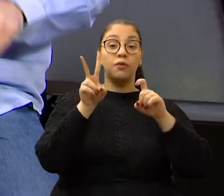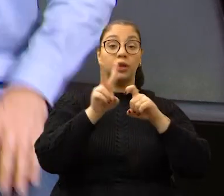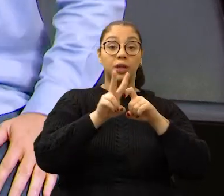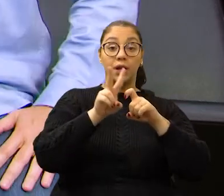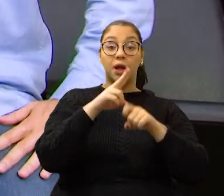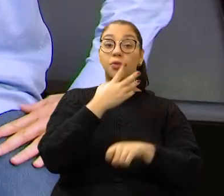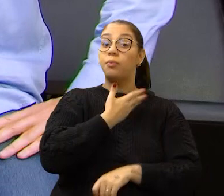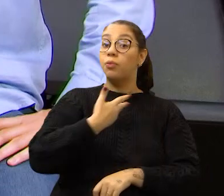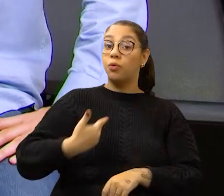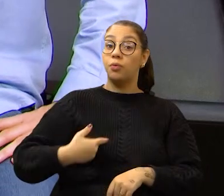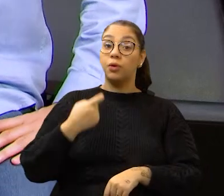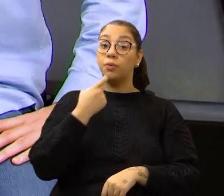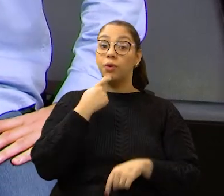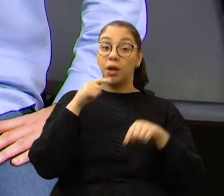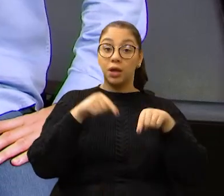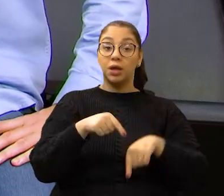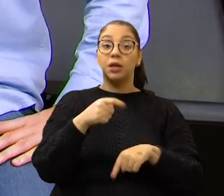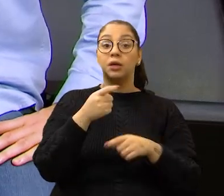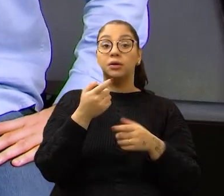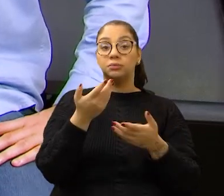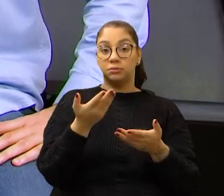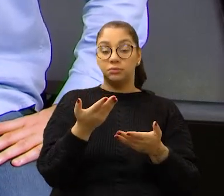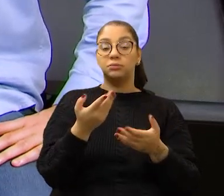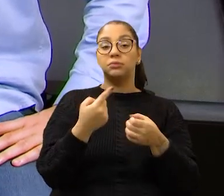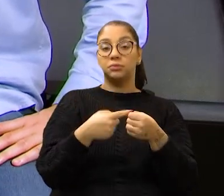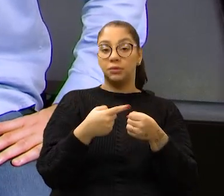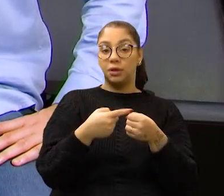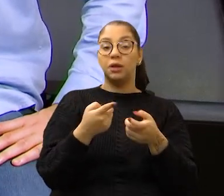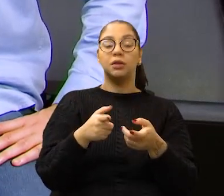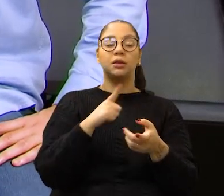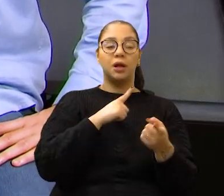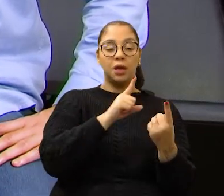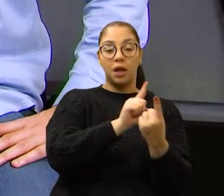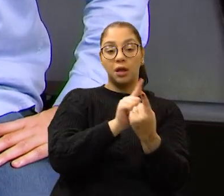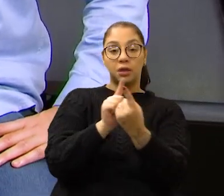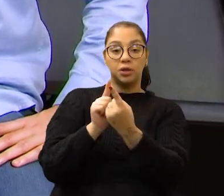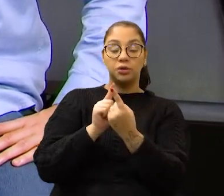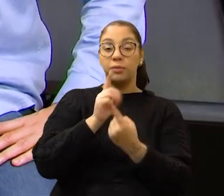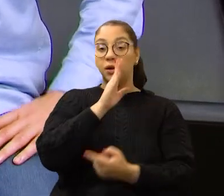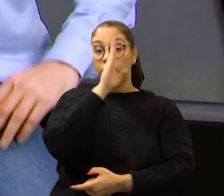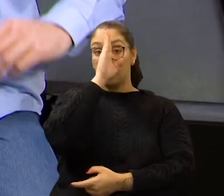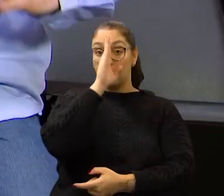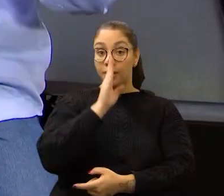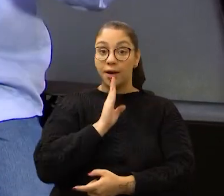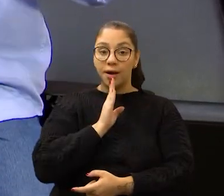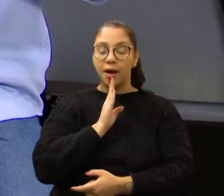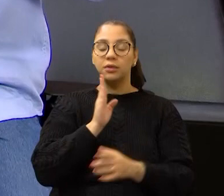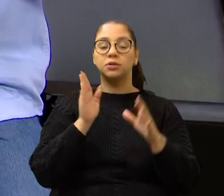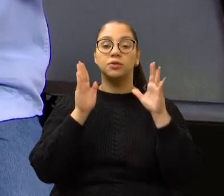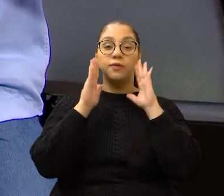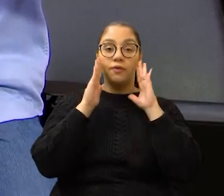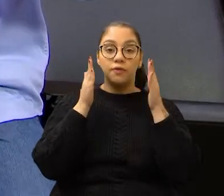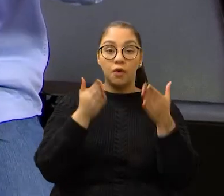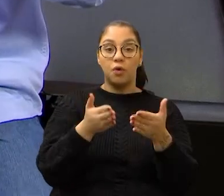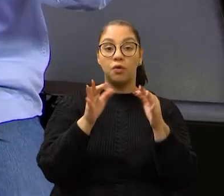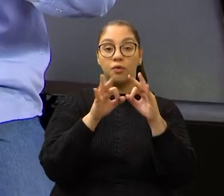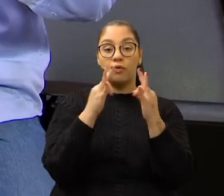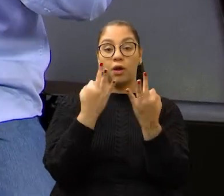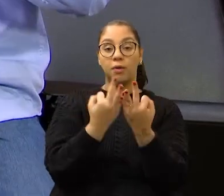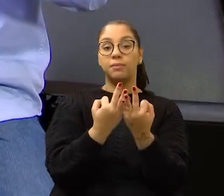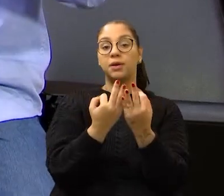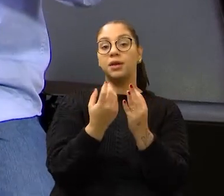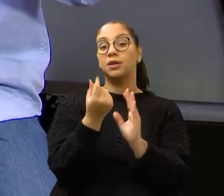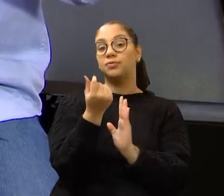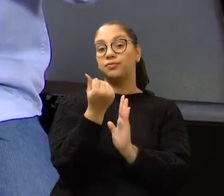no município de Campinas. Ele faz esse atendimento de forma gratuita, é dedicado às famílias